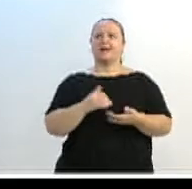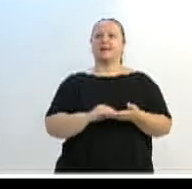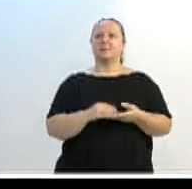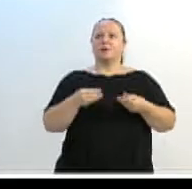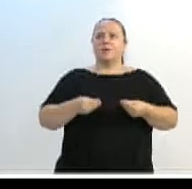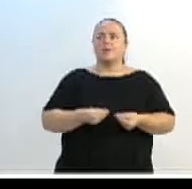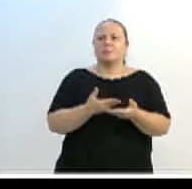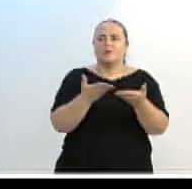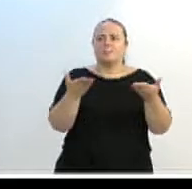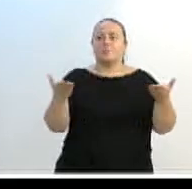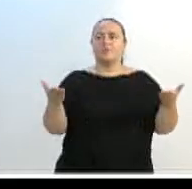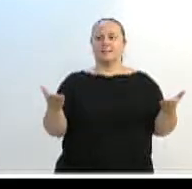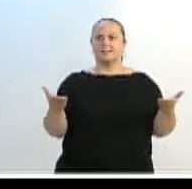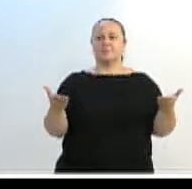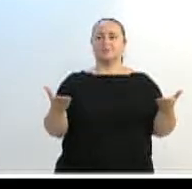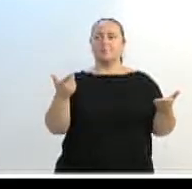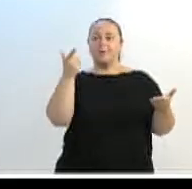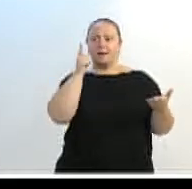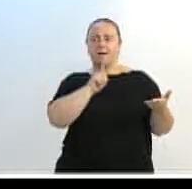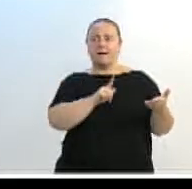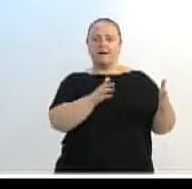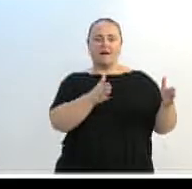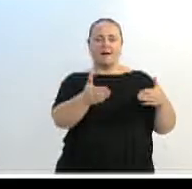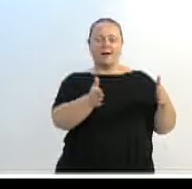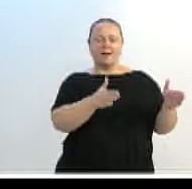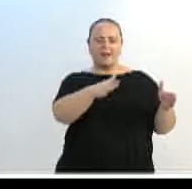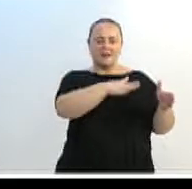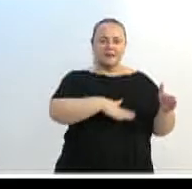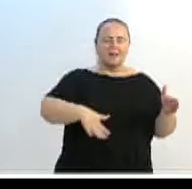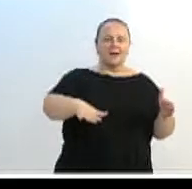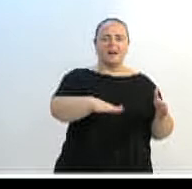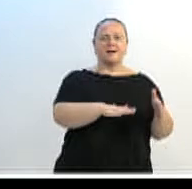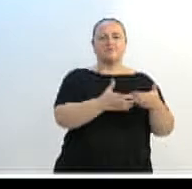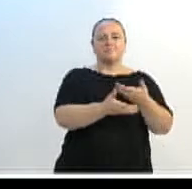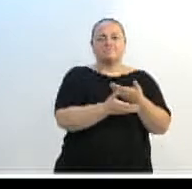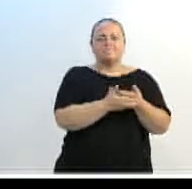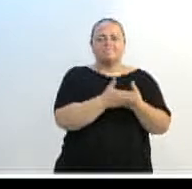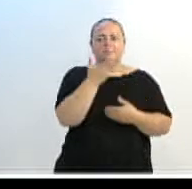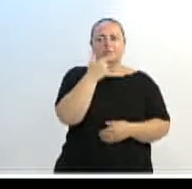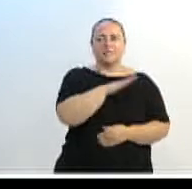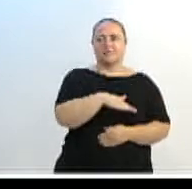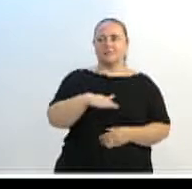doações também para a ala infantil do Hospital Santo Antônio.